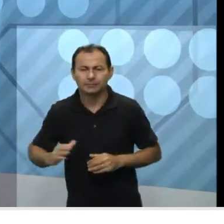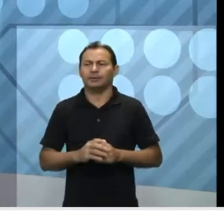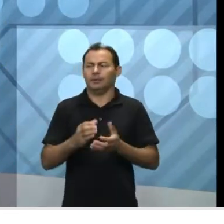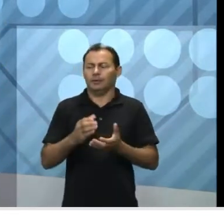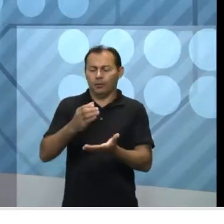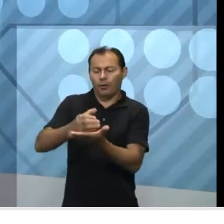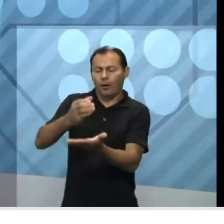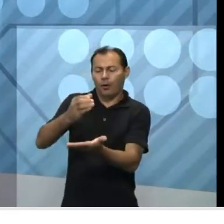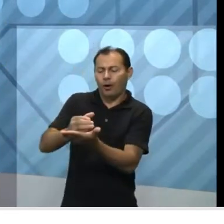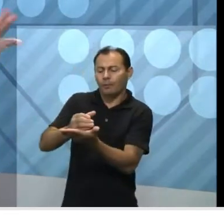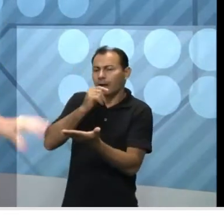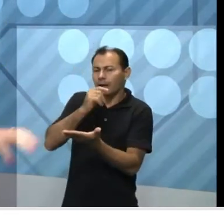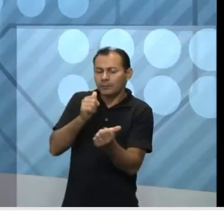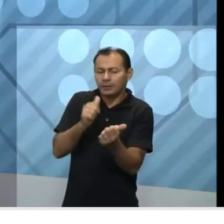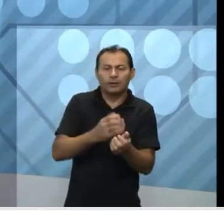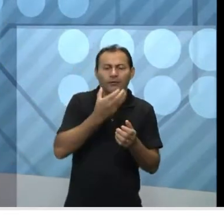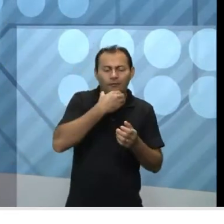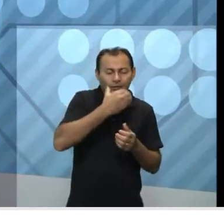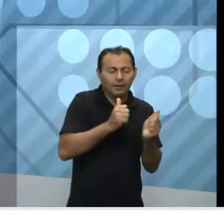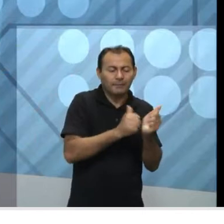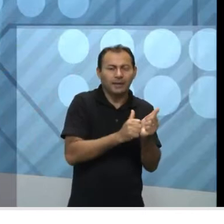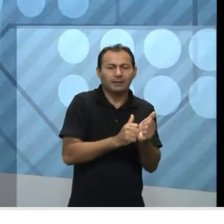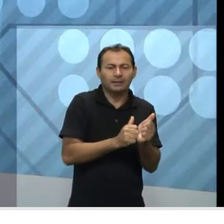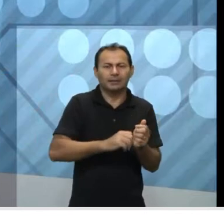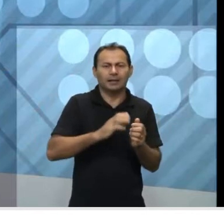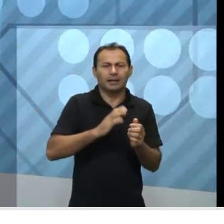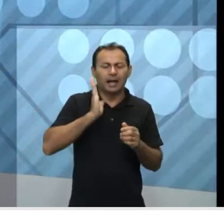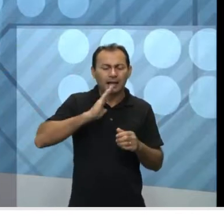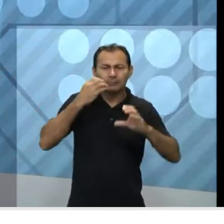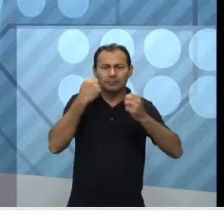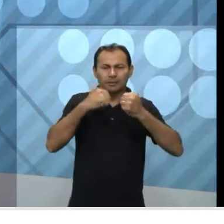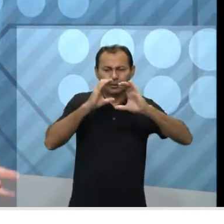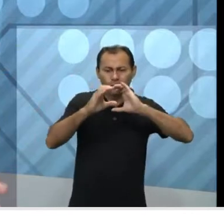fruta também próxima. Essa criança precisa se comunicar? Precisa pedir?